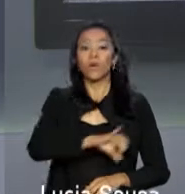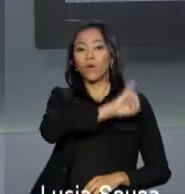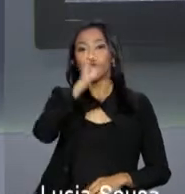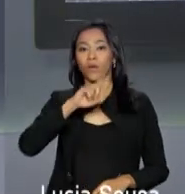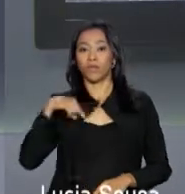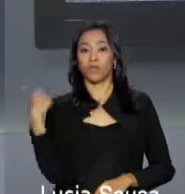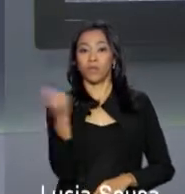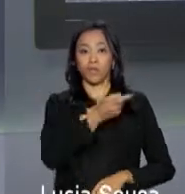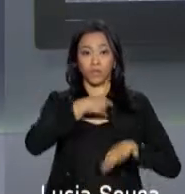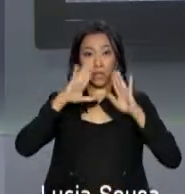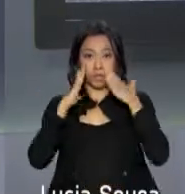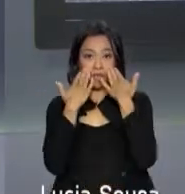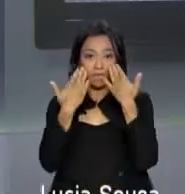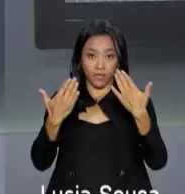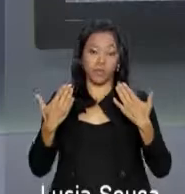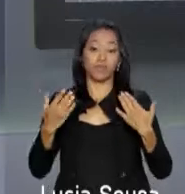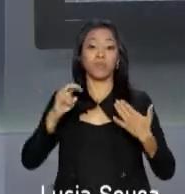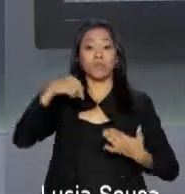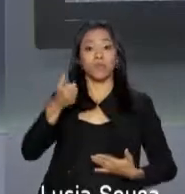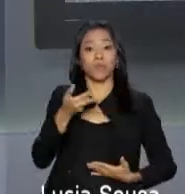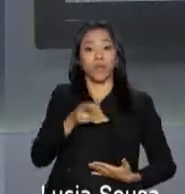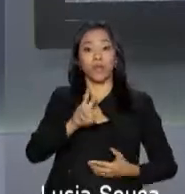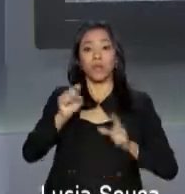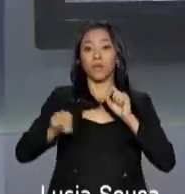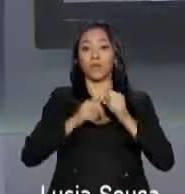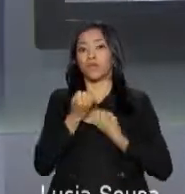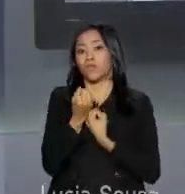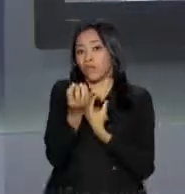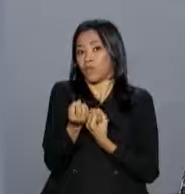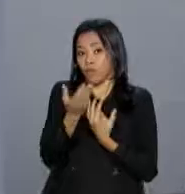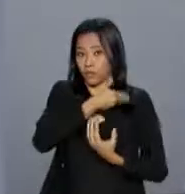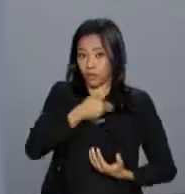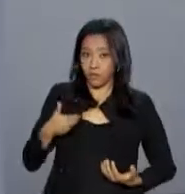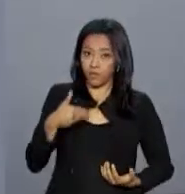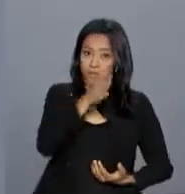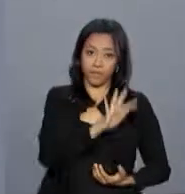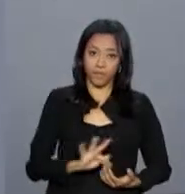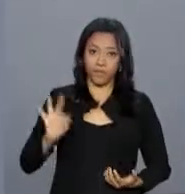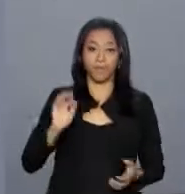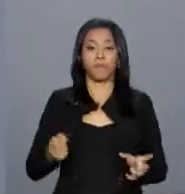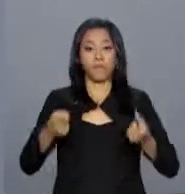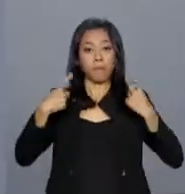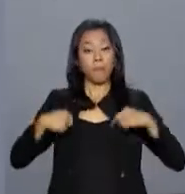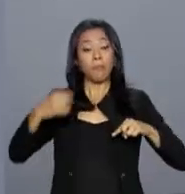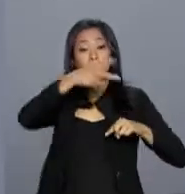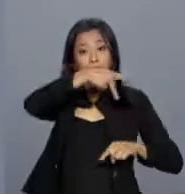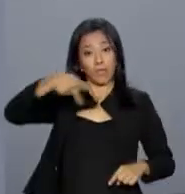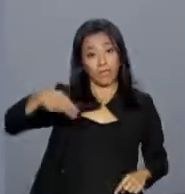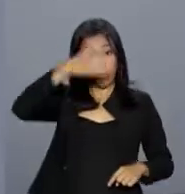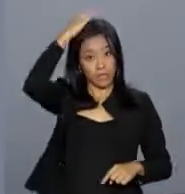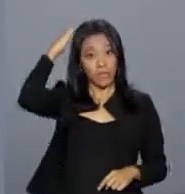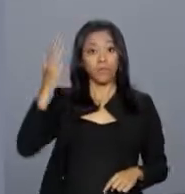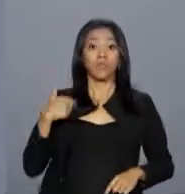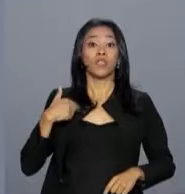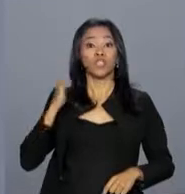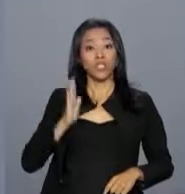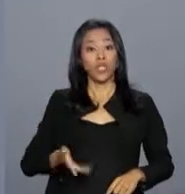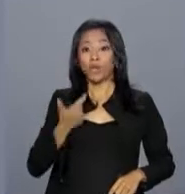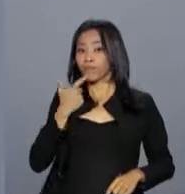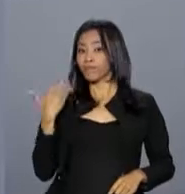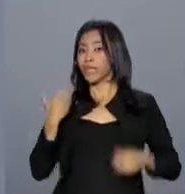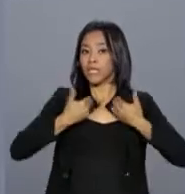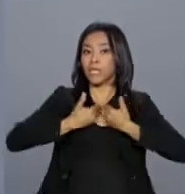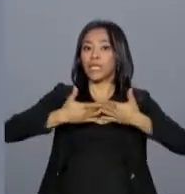Olá, estamos de volta com o repórter NBR e as notícias do governo federal. O presidente Michel Temer inaugurou o projeto de